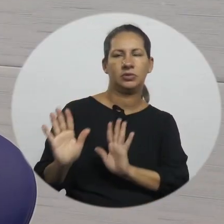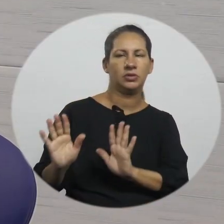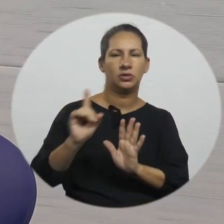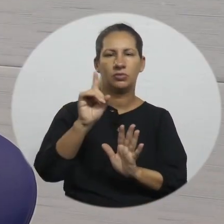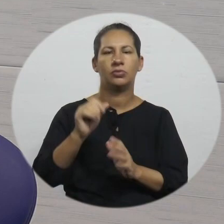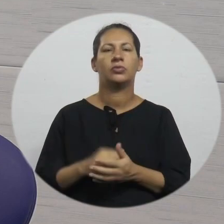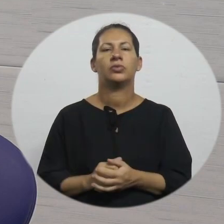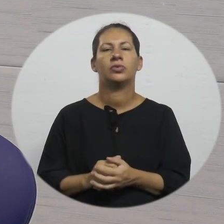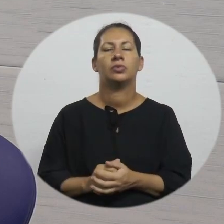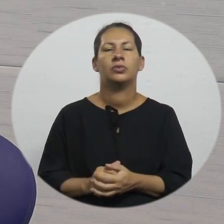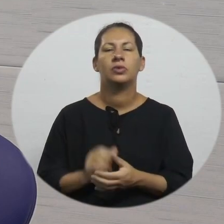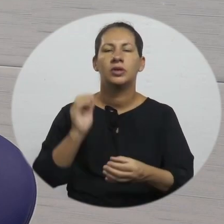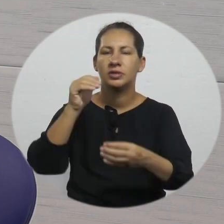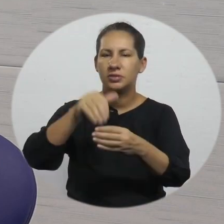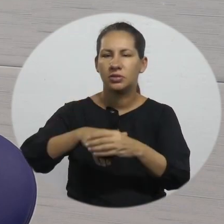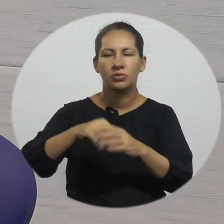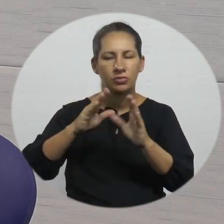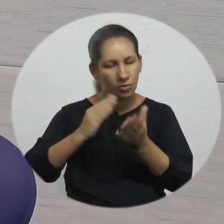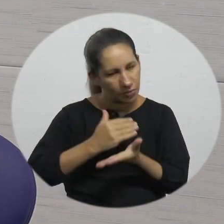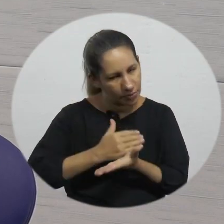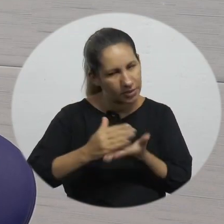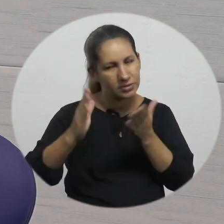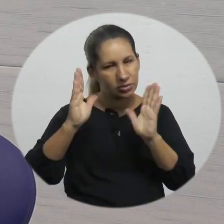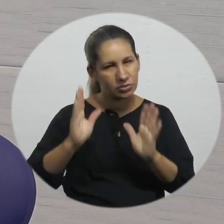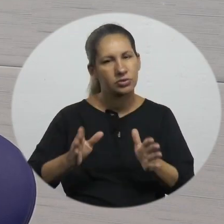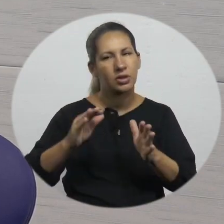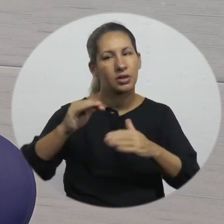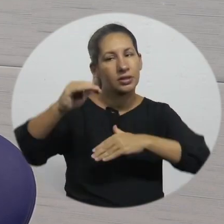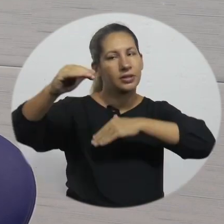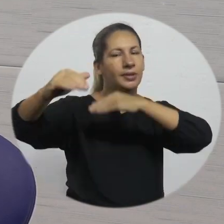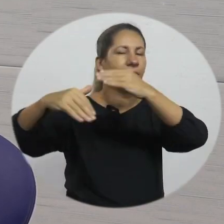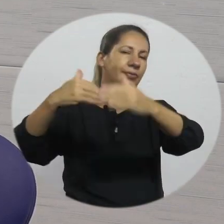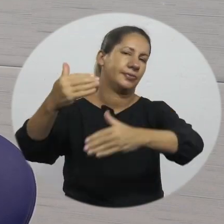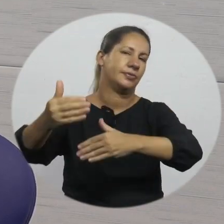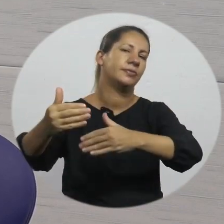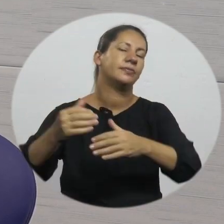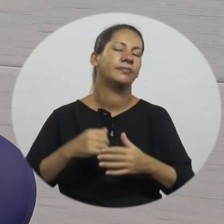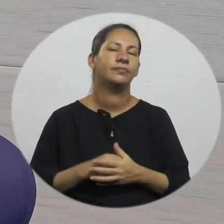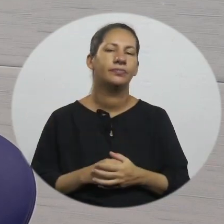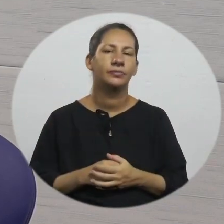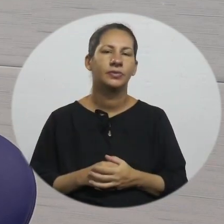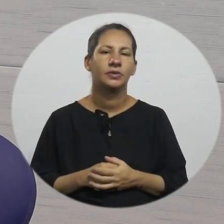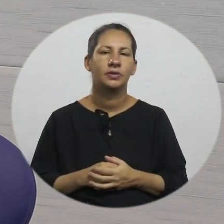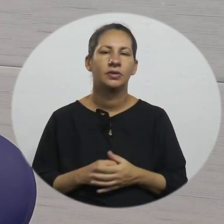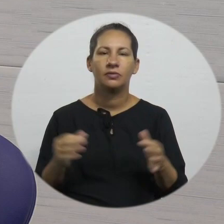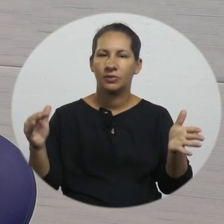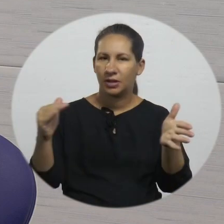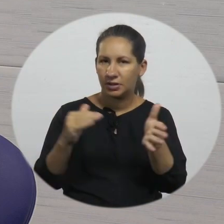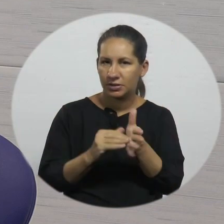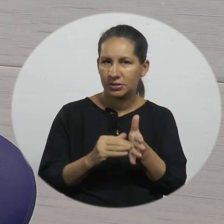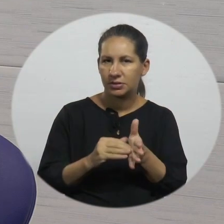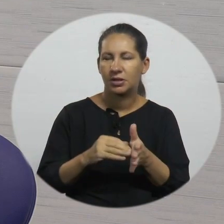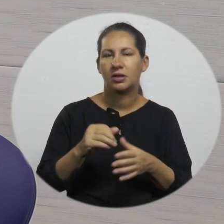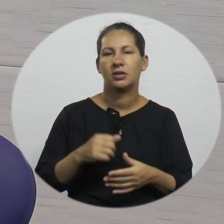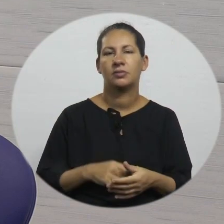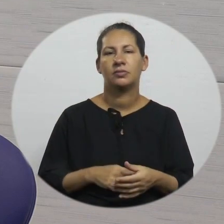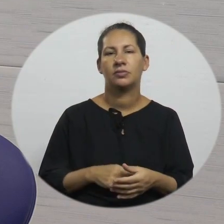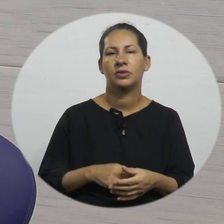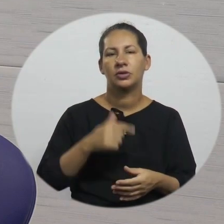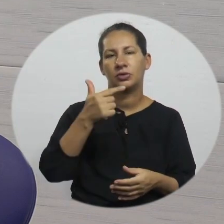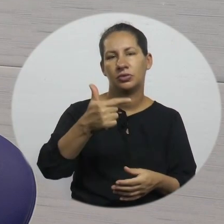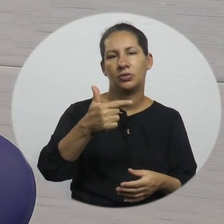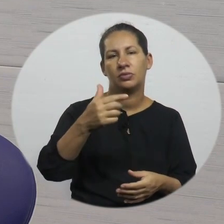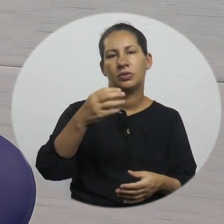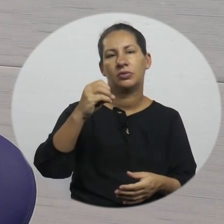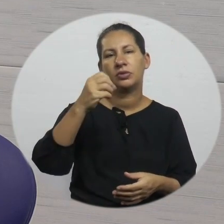Quando você finda uma eleição, você já inicia o planejamento da eleição seguinte. Então, finalizamos o pleito